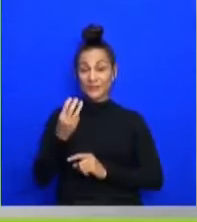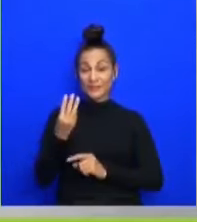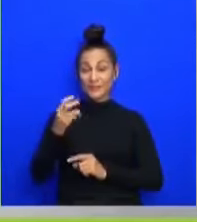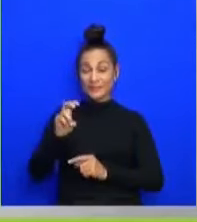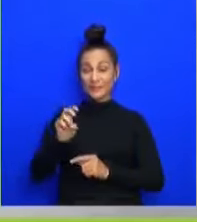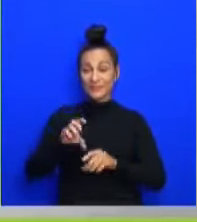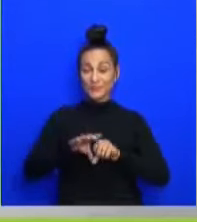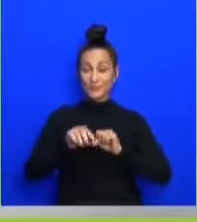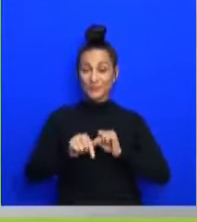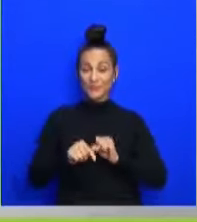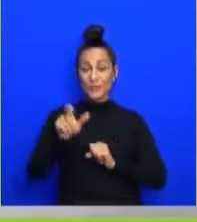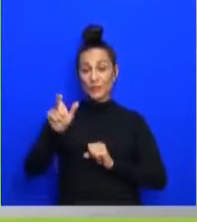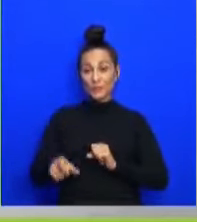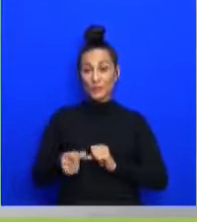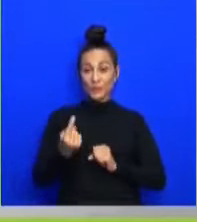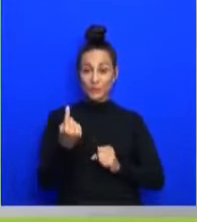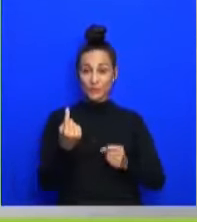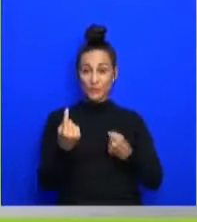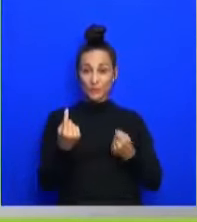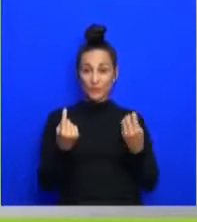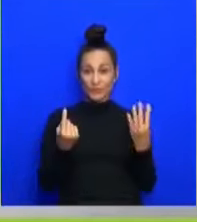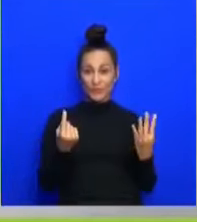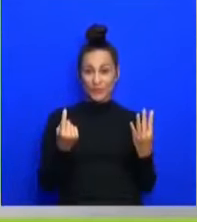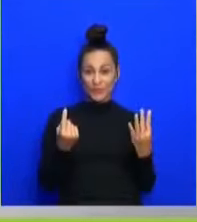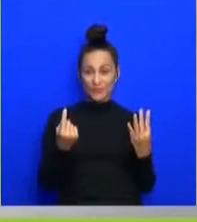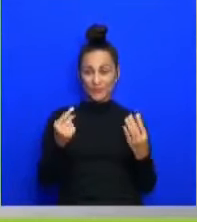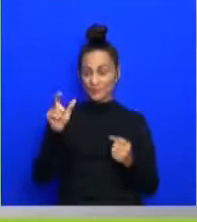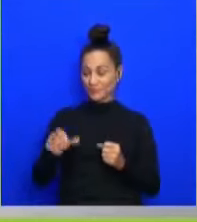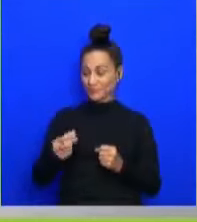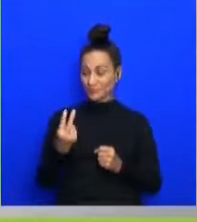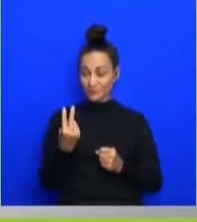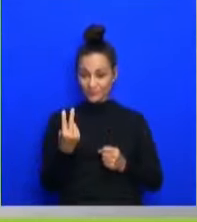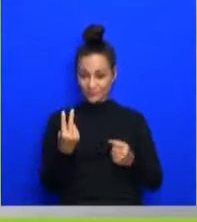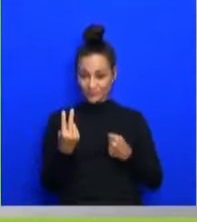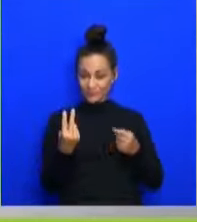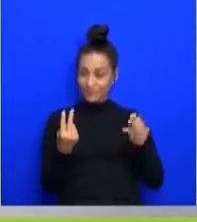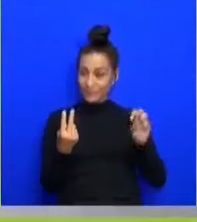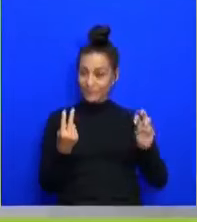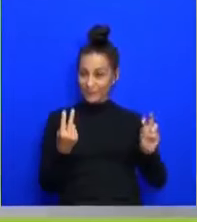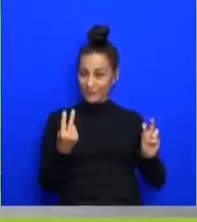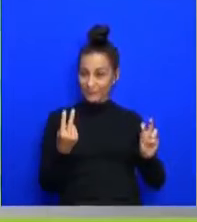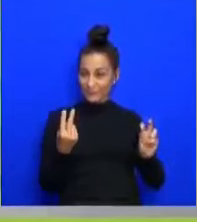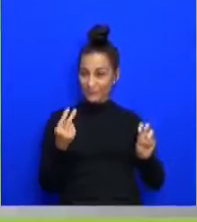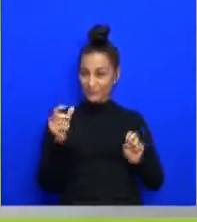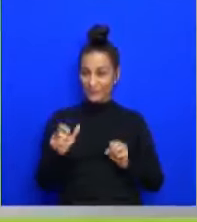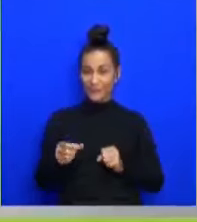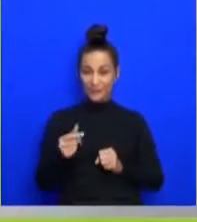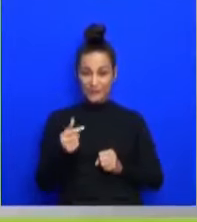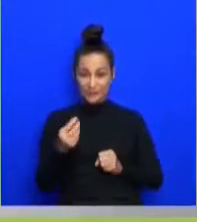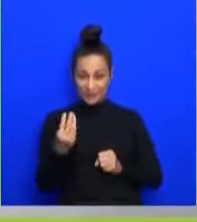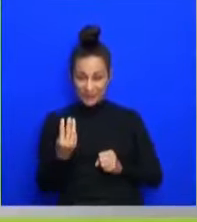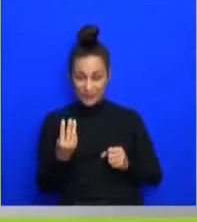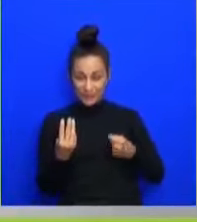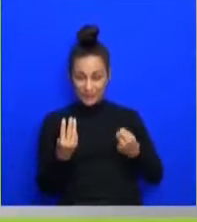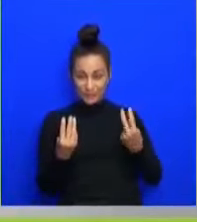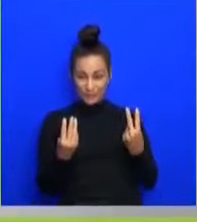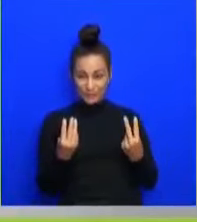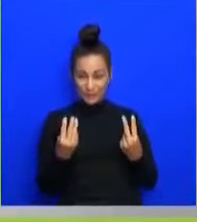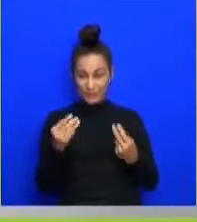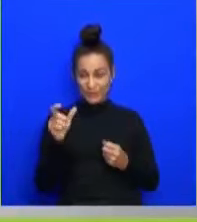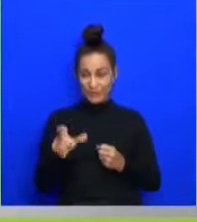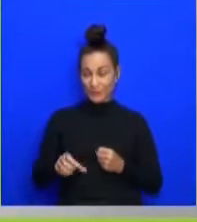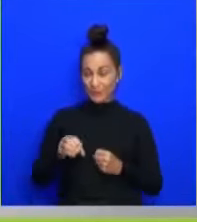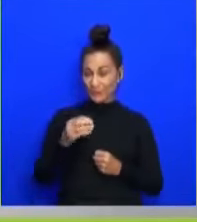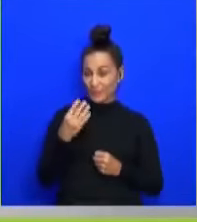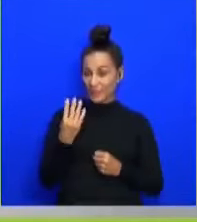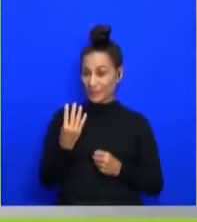Super 7. Na coluna 1, 4. Coluna 2, 5. Coluna 3, 2.